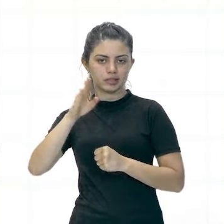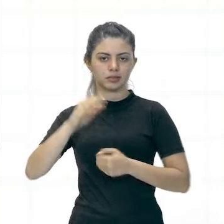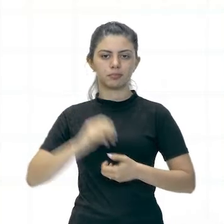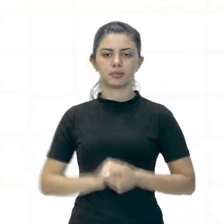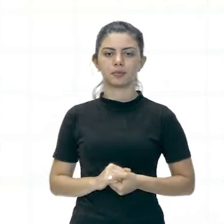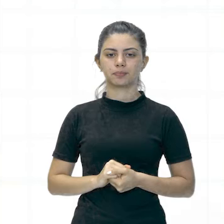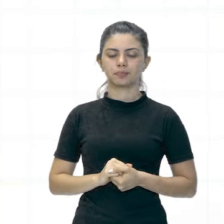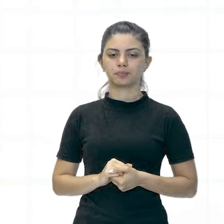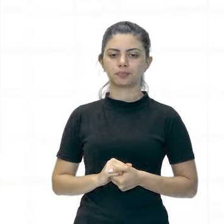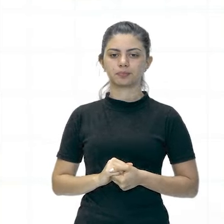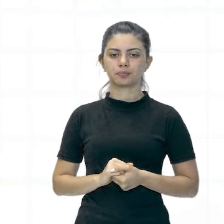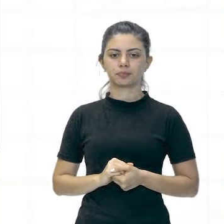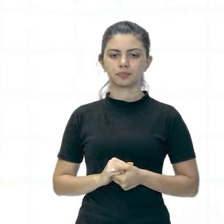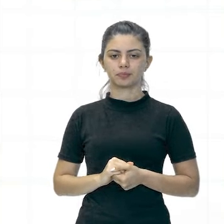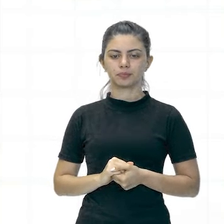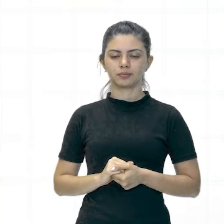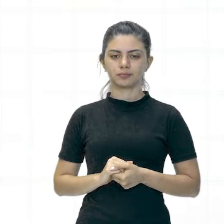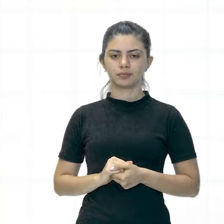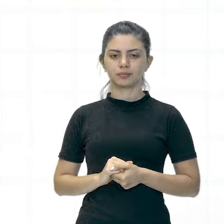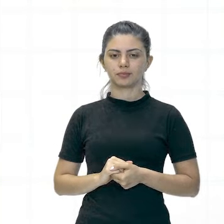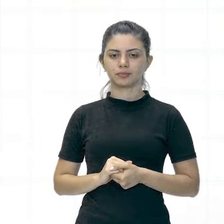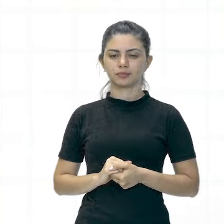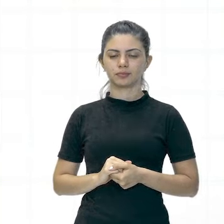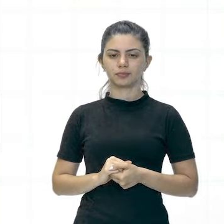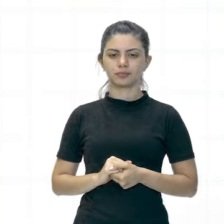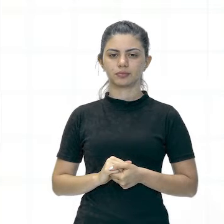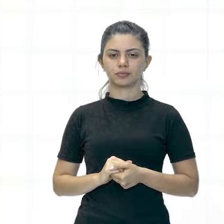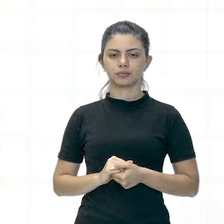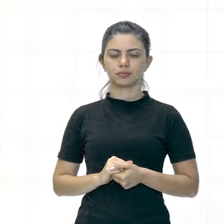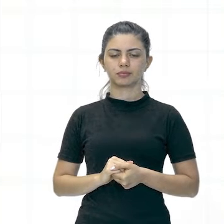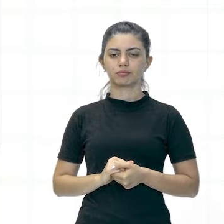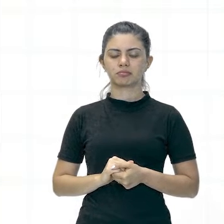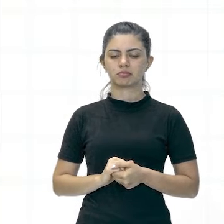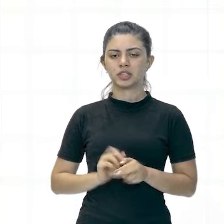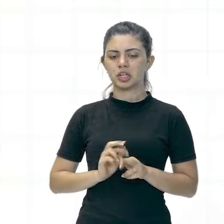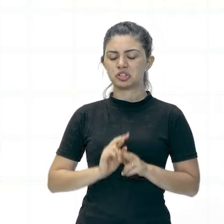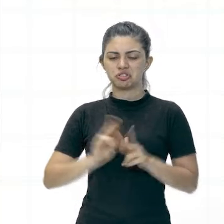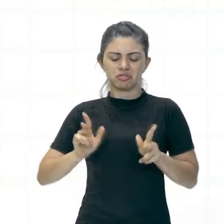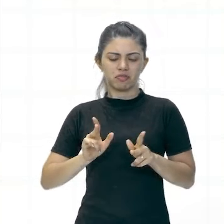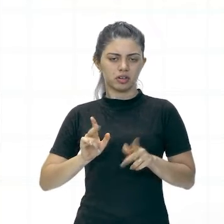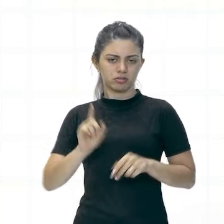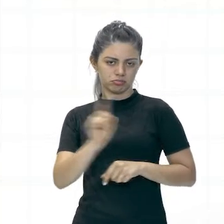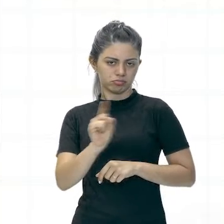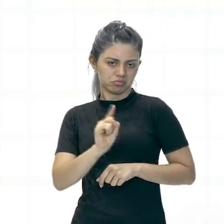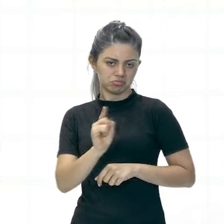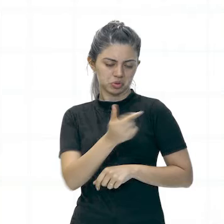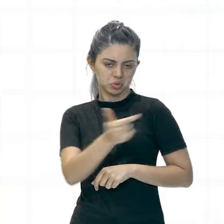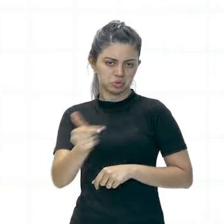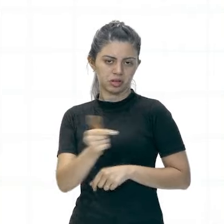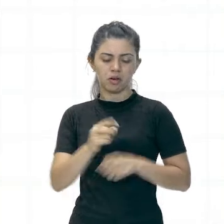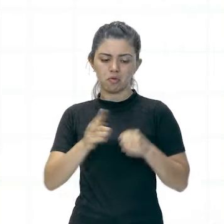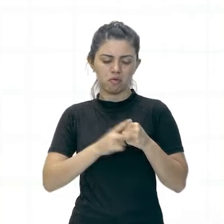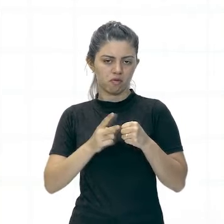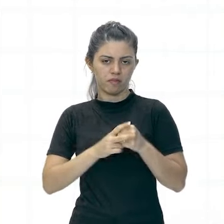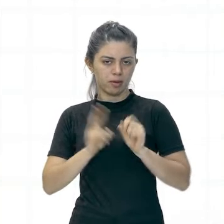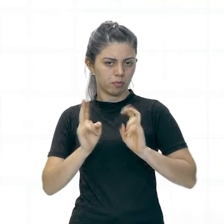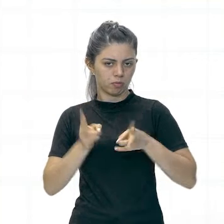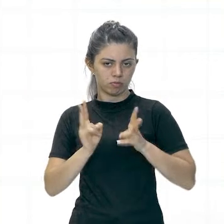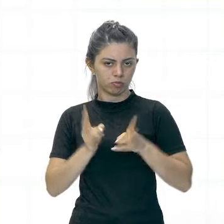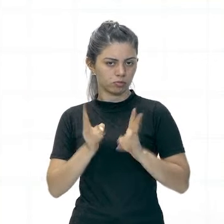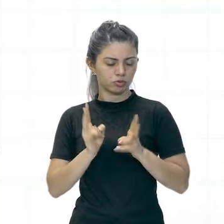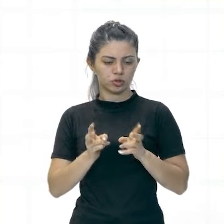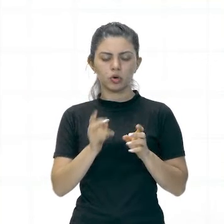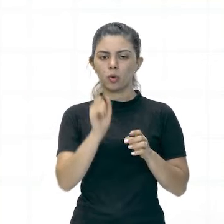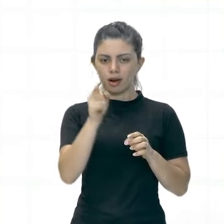look, didn't like, didn't know, não tem diferença nenhuma, tá? O verbo continua naquela